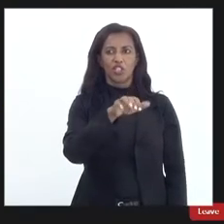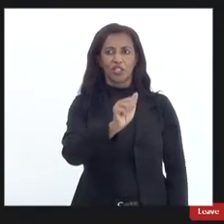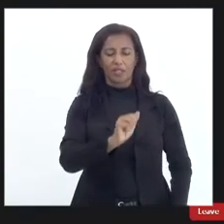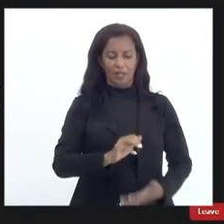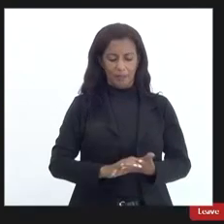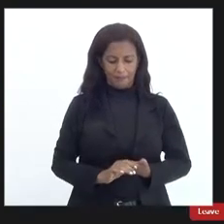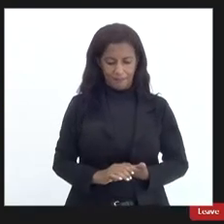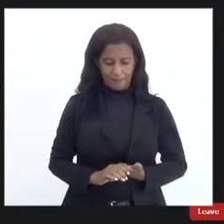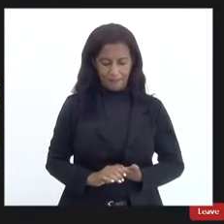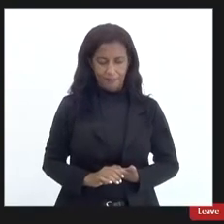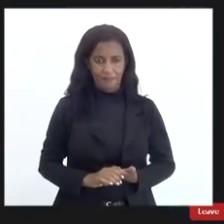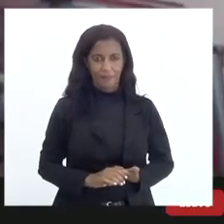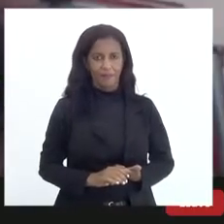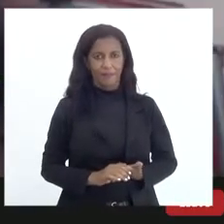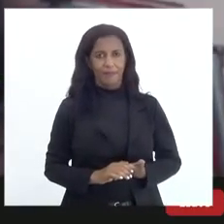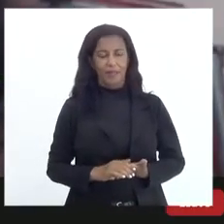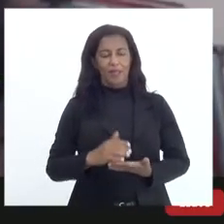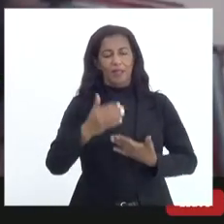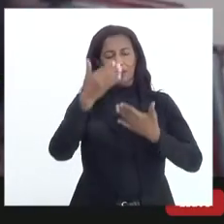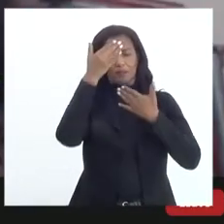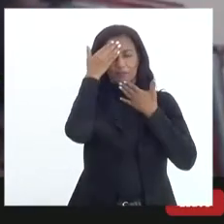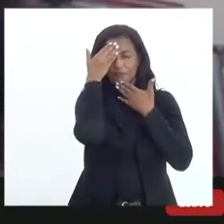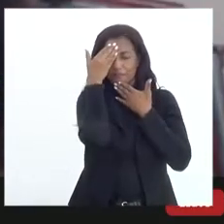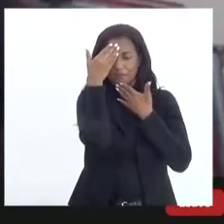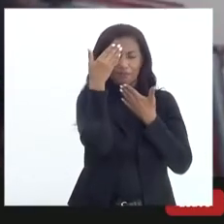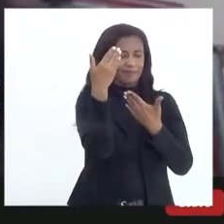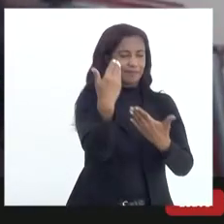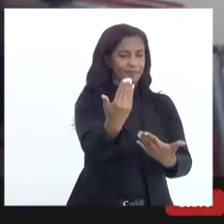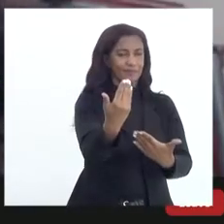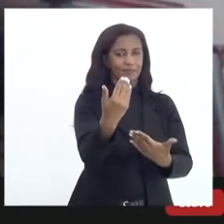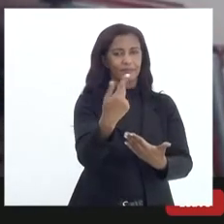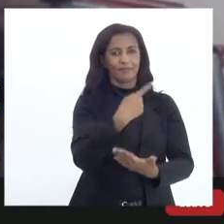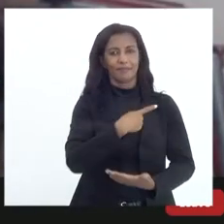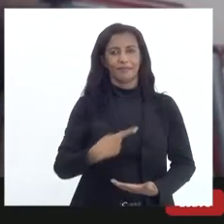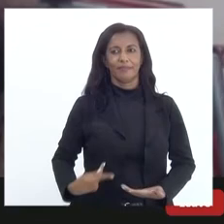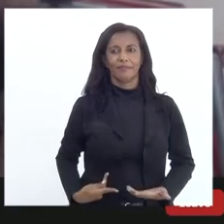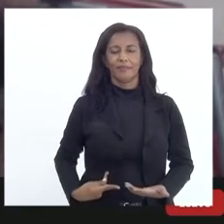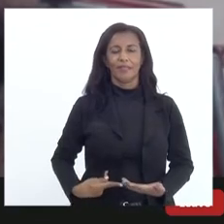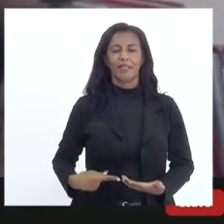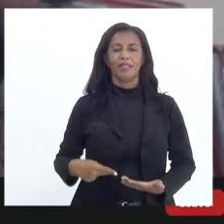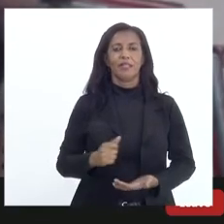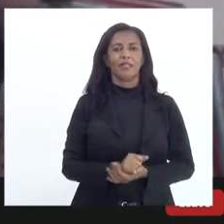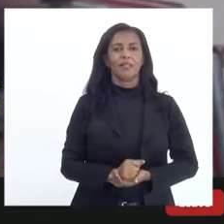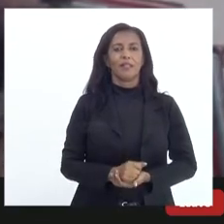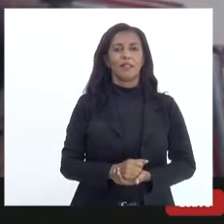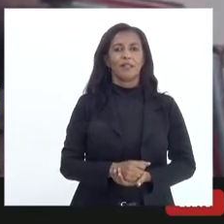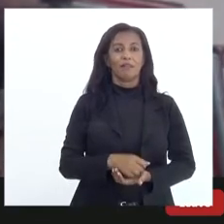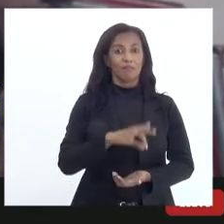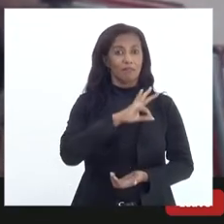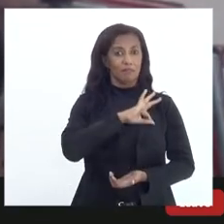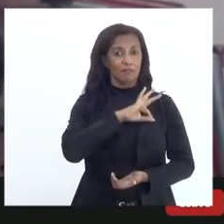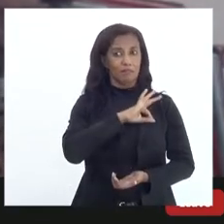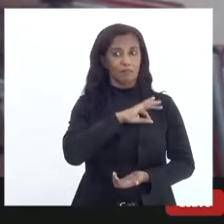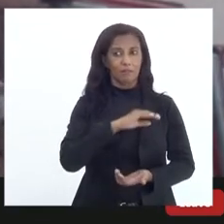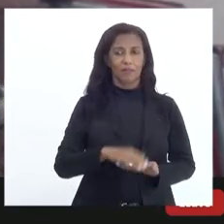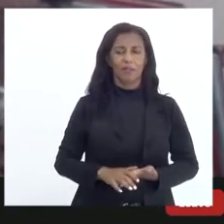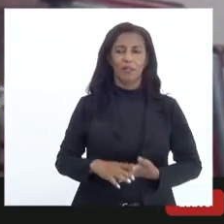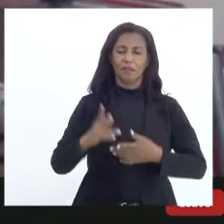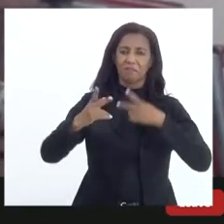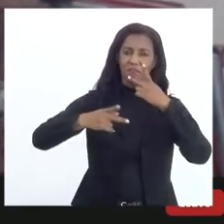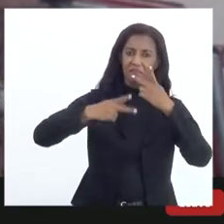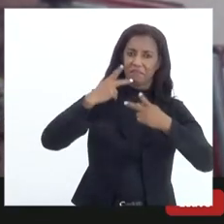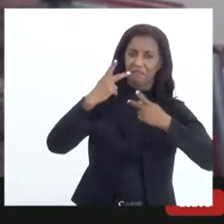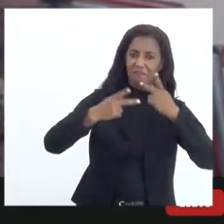palavras finais são de agradecimento à presidenta Marta Rocha, o convite a todos aqui que, né, proferiram palavras